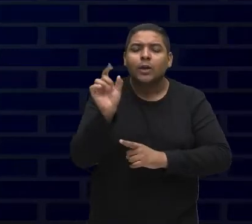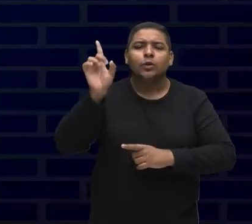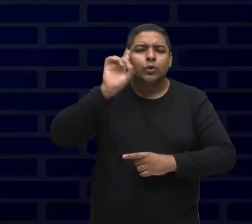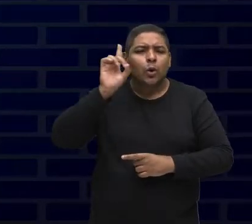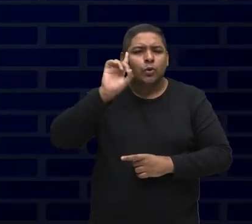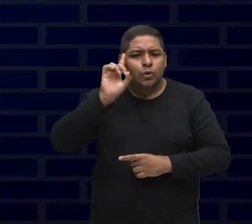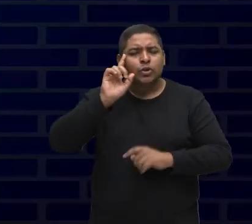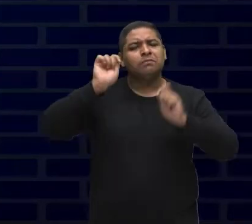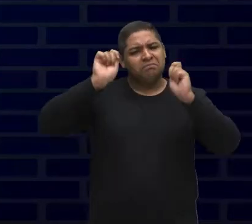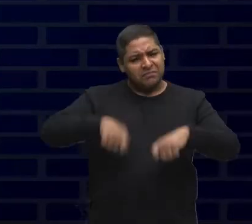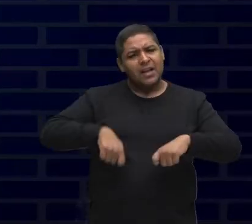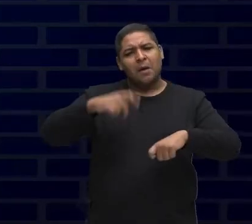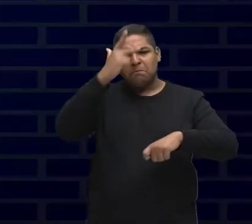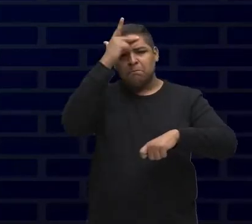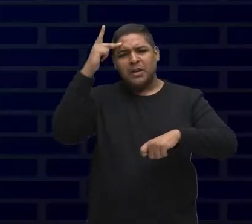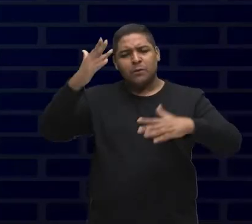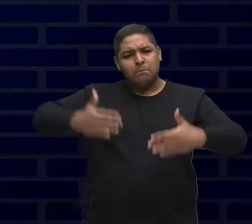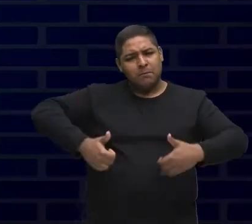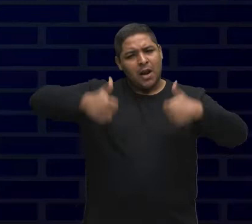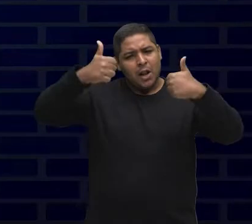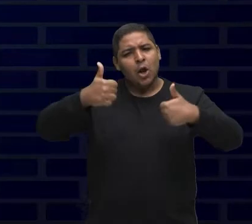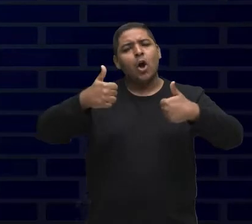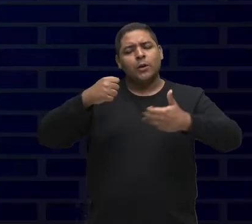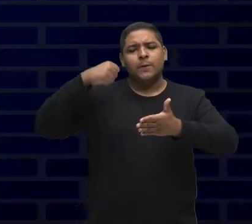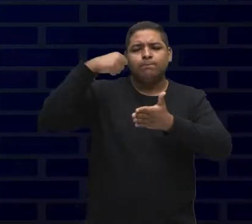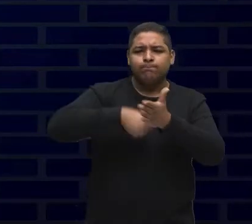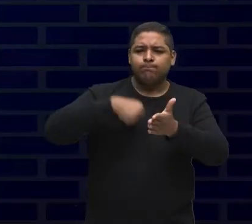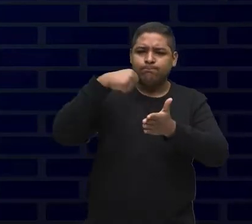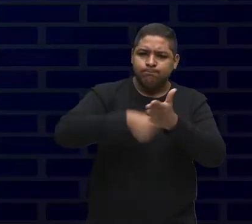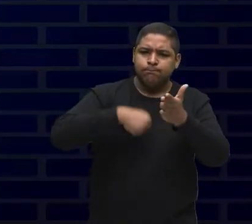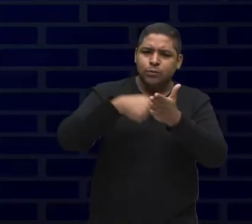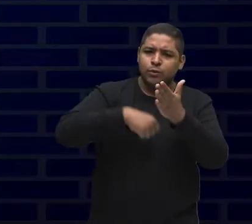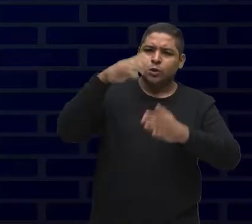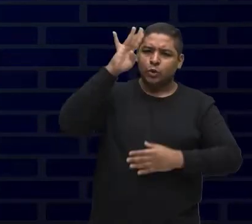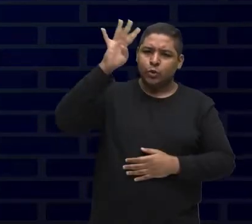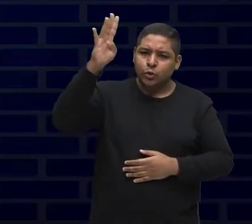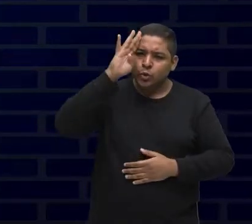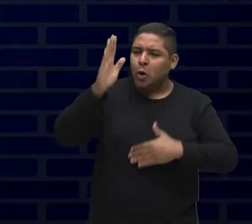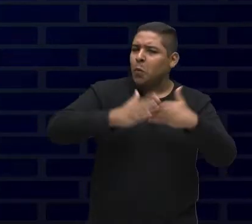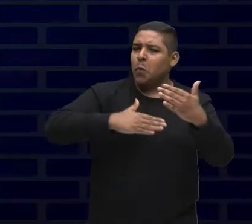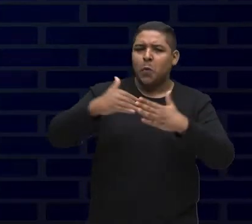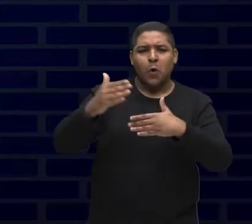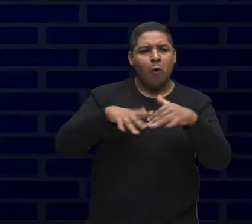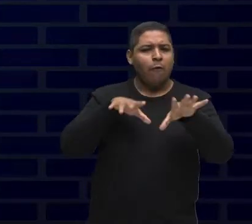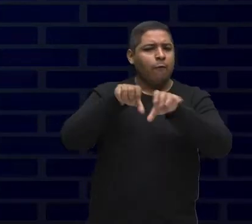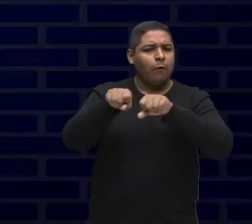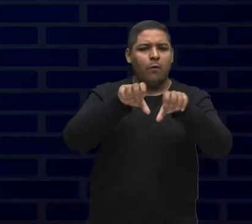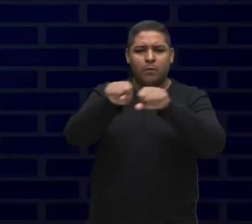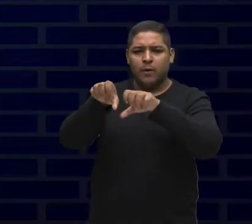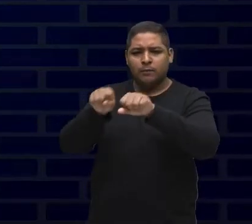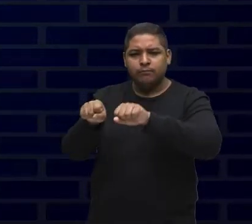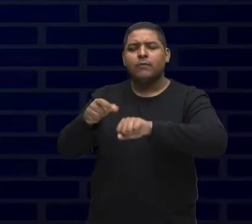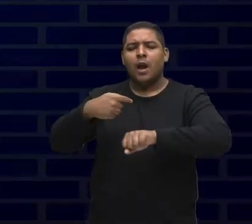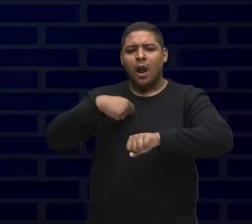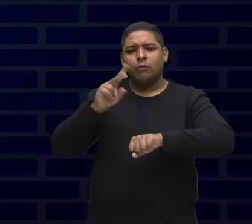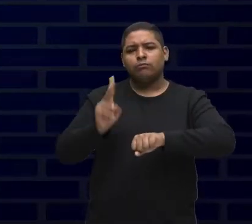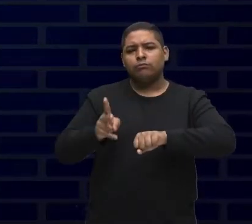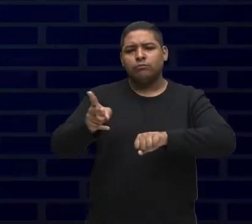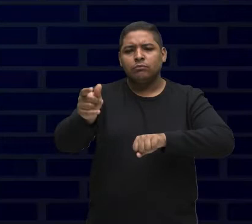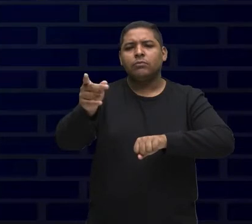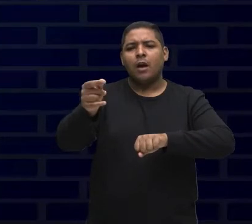ser uma pessoa melhor, dá para correr atrás dos seus sonhos e fazer o que quiser. É uma das coisas que eu vou levar para sempre